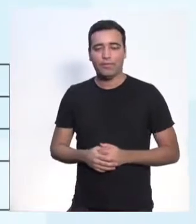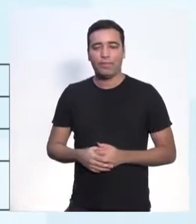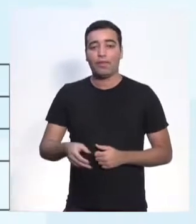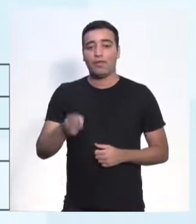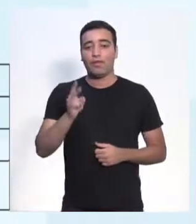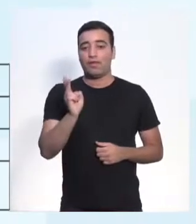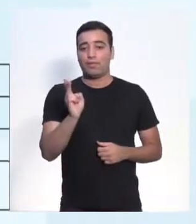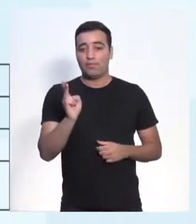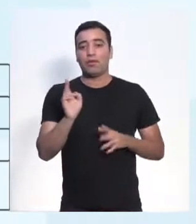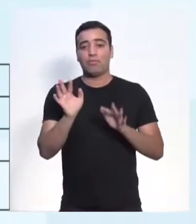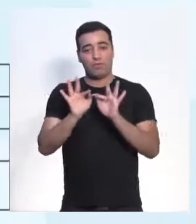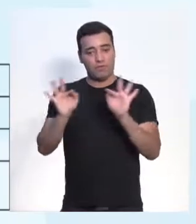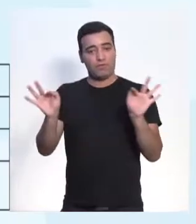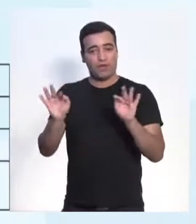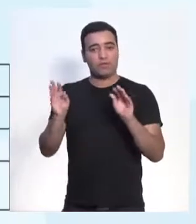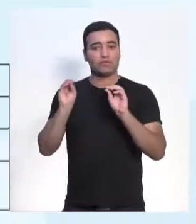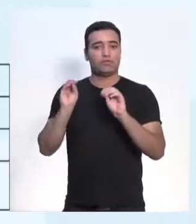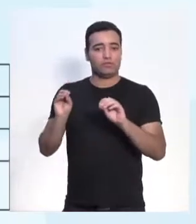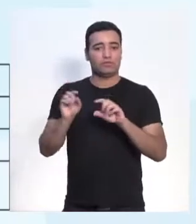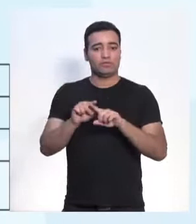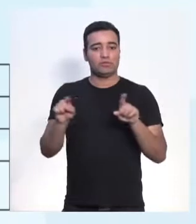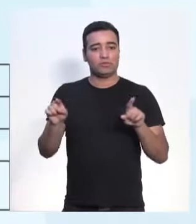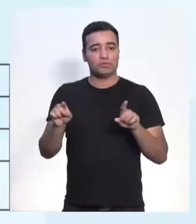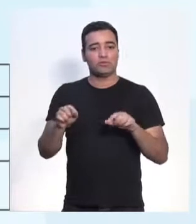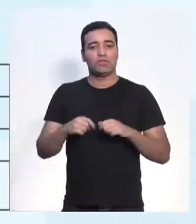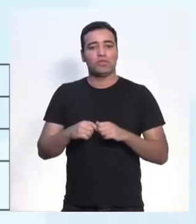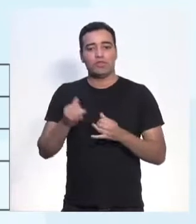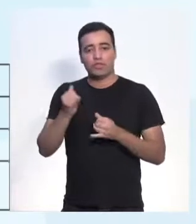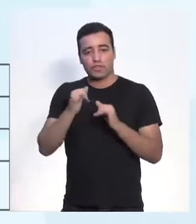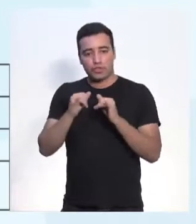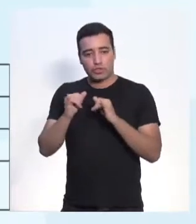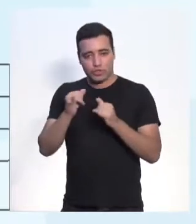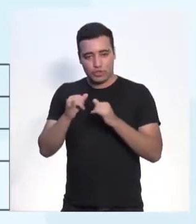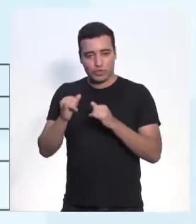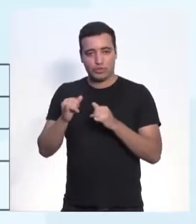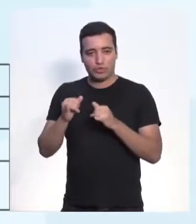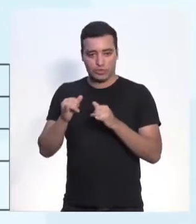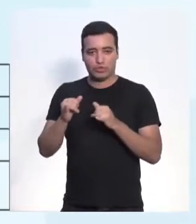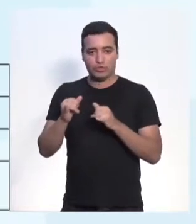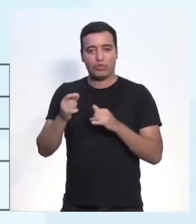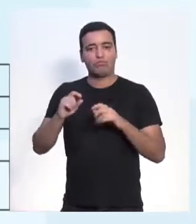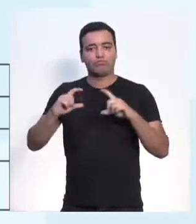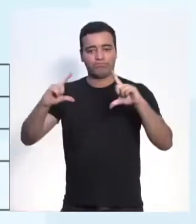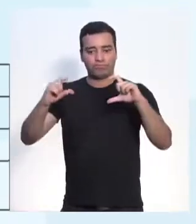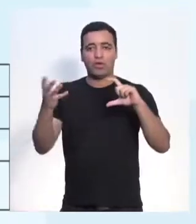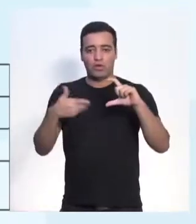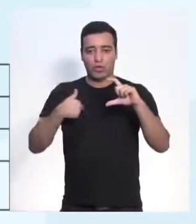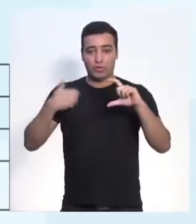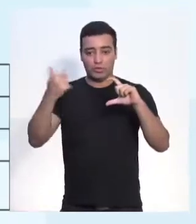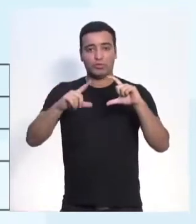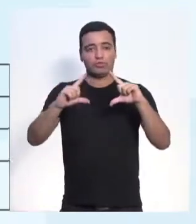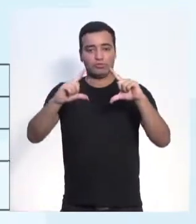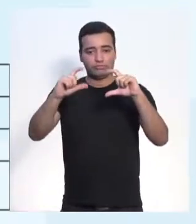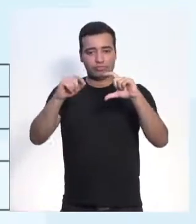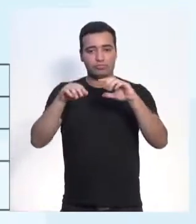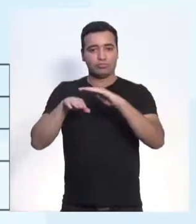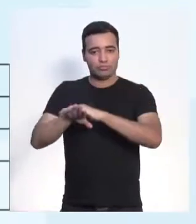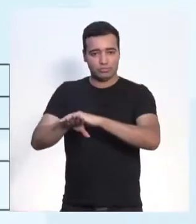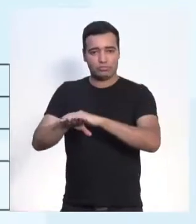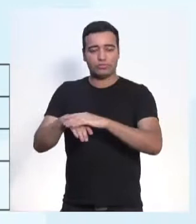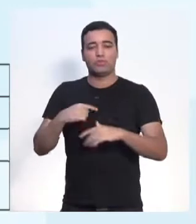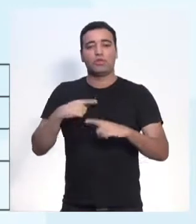frases que eu coloquei ali em cima para vocês. Ó. Chemical energy is stored. Aproveita e dá um print agora enquanto eu estou explicando. Ó. Energia química